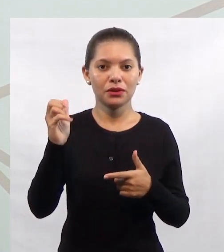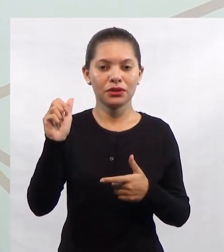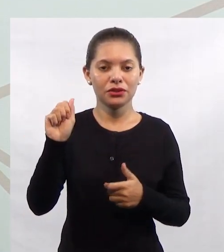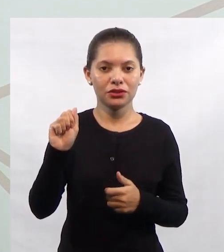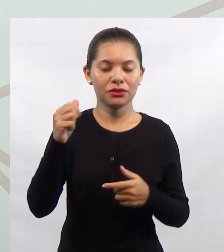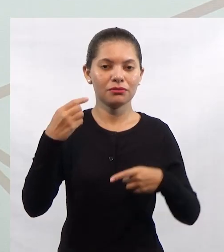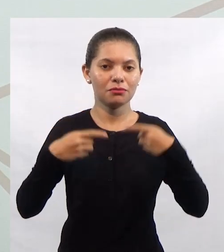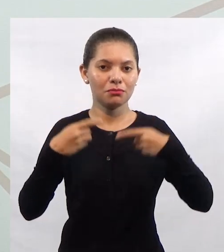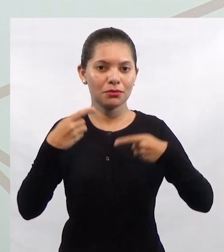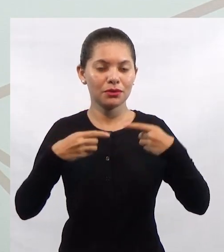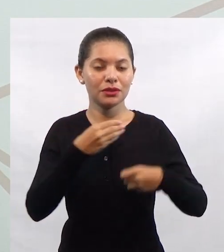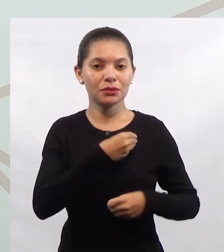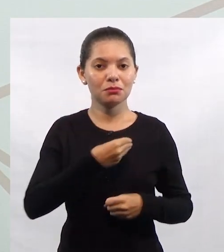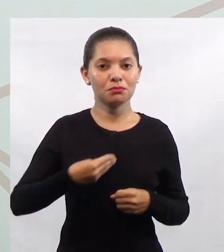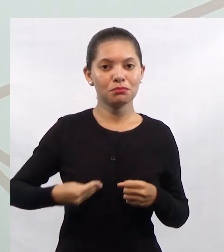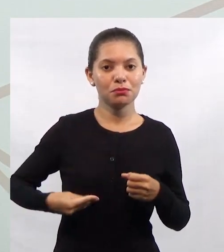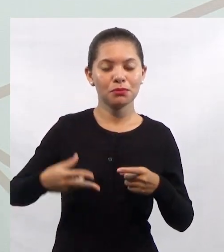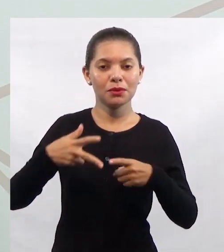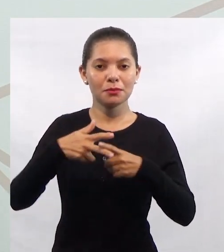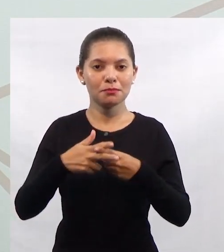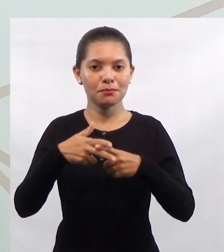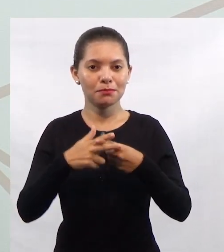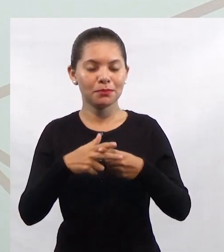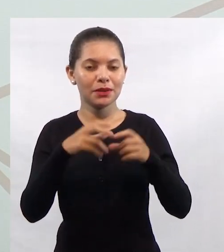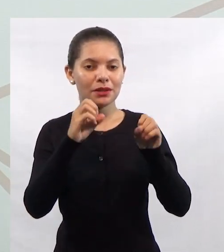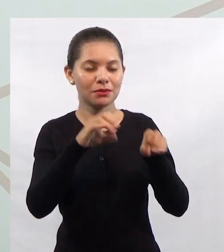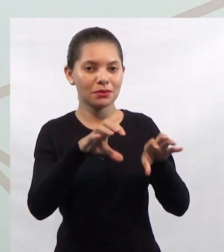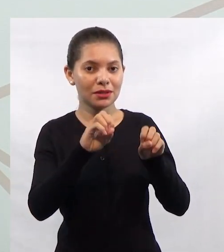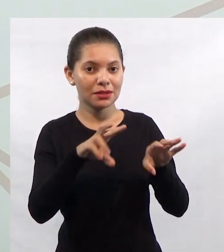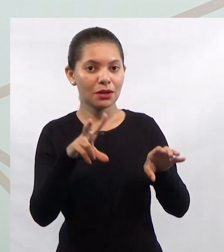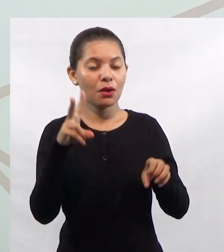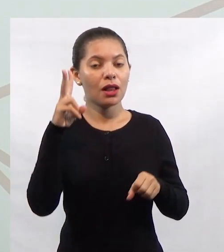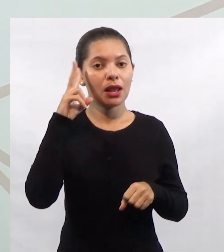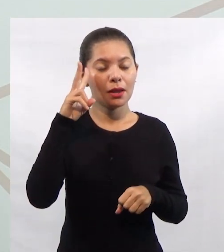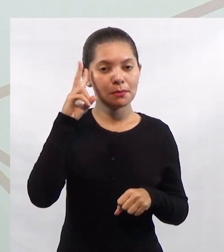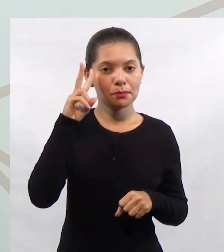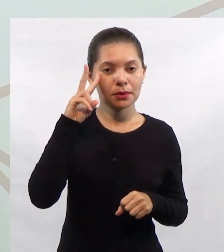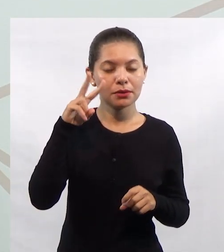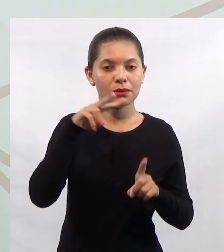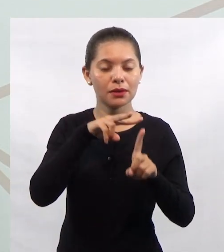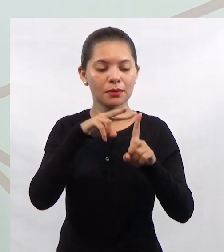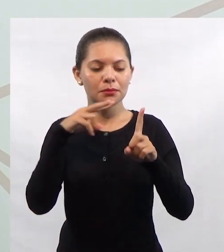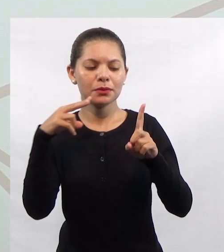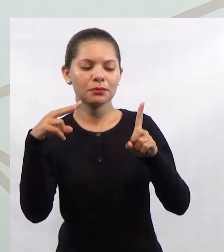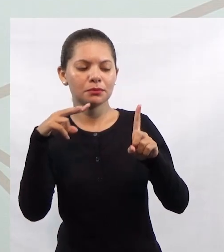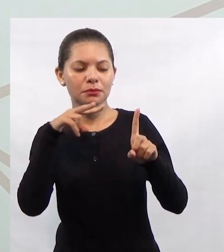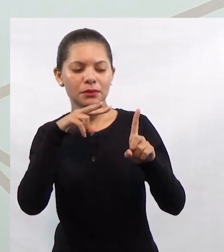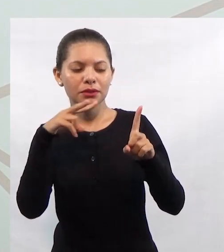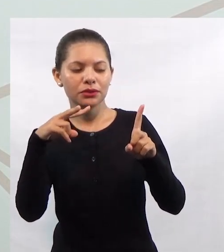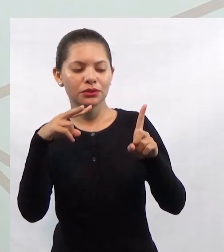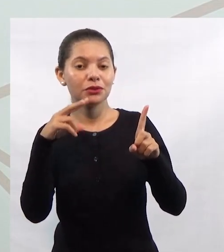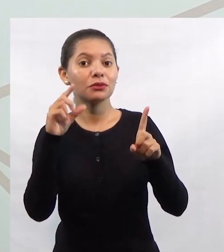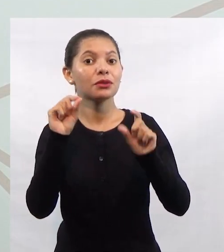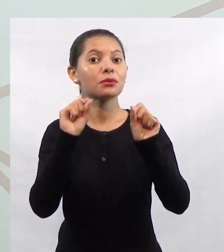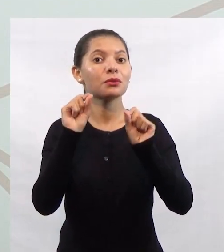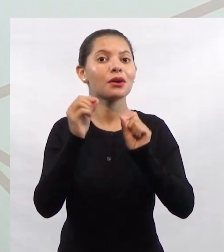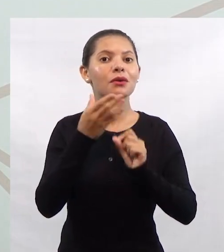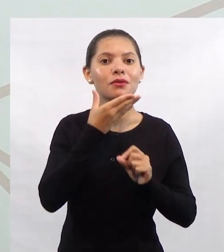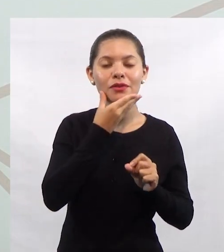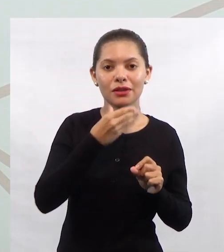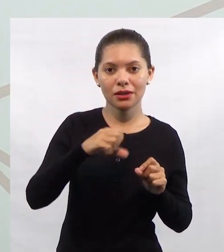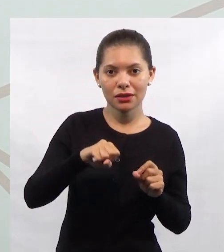jovens e adultos como uma medida, uma política pública reparadora da educação. Lembrando que uma das perspectivas é a